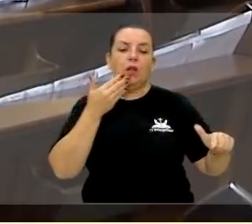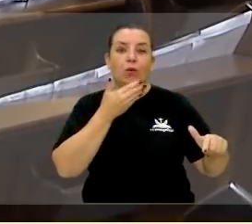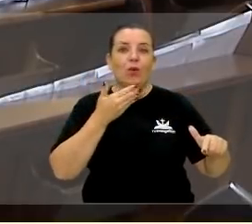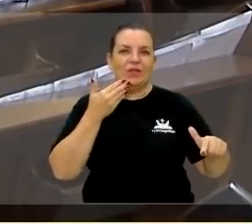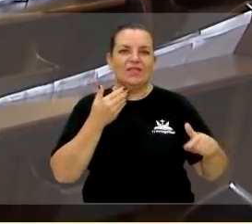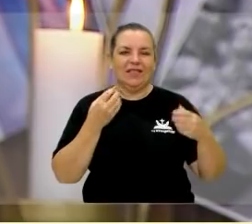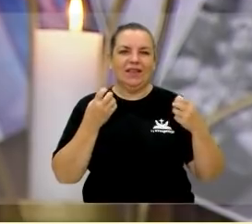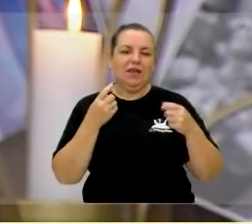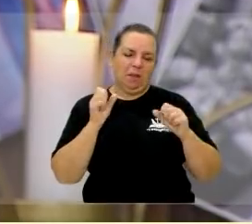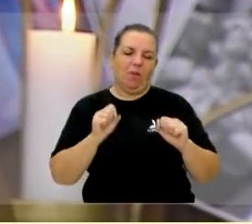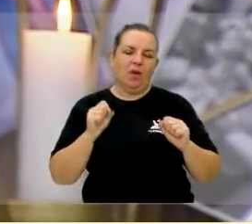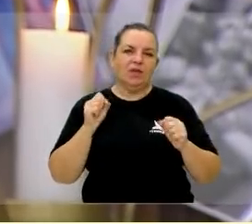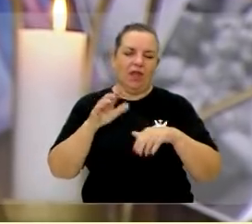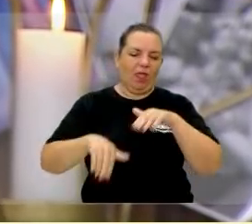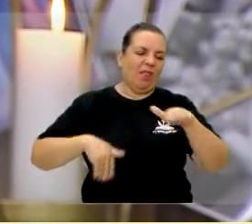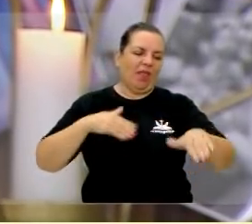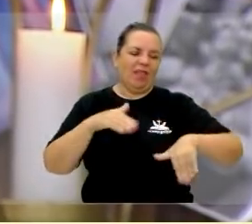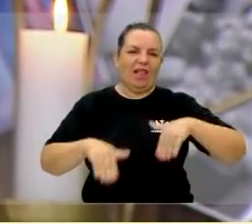água